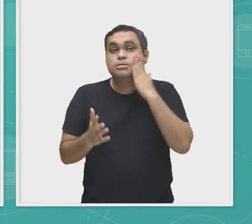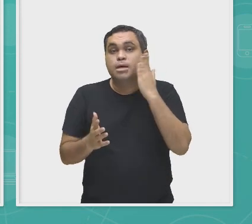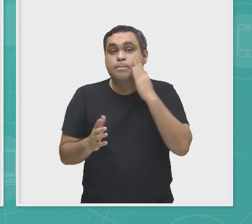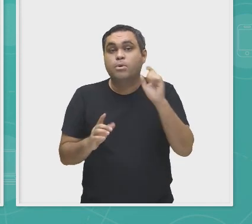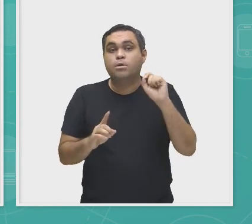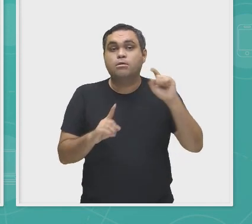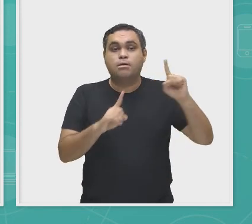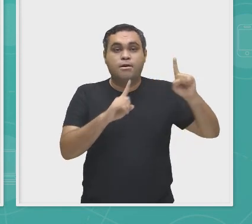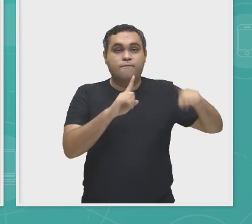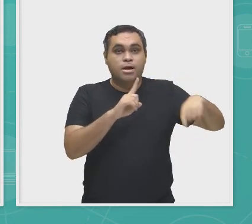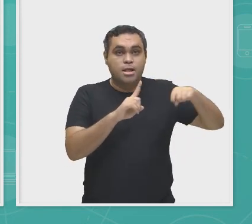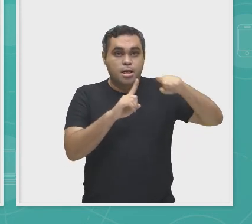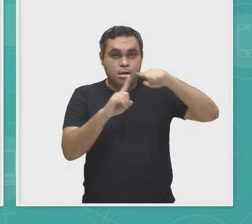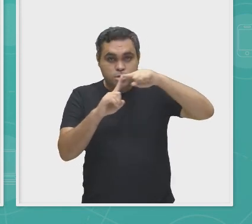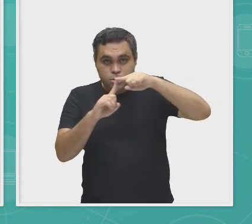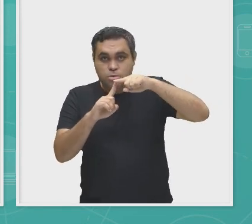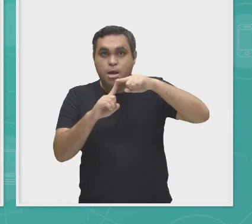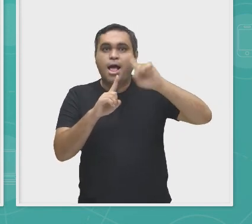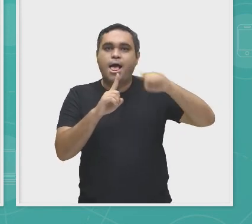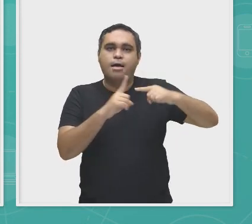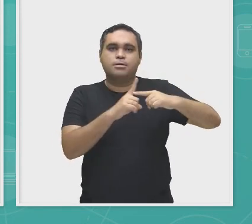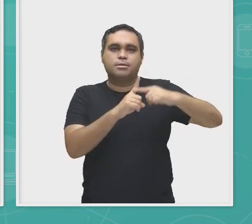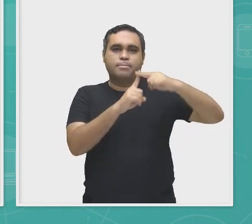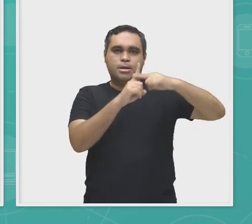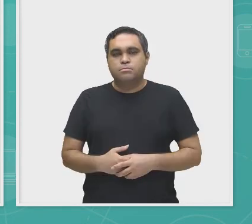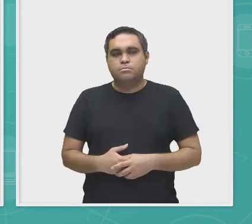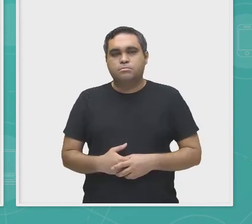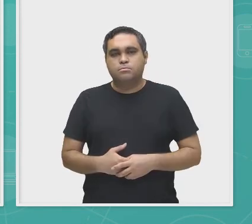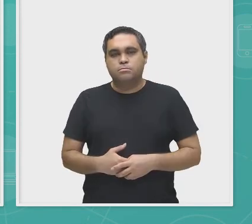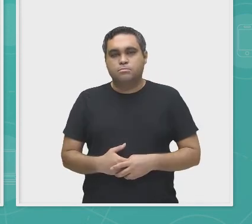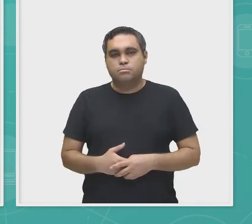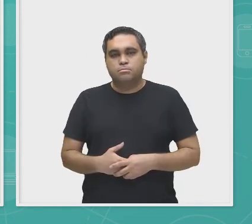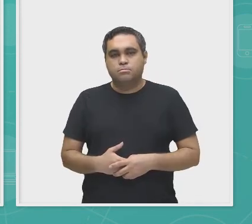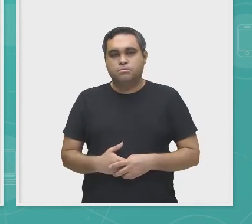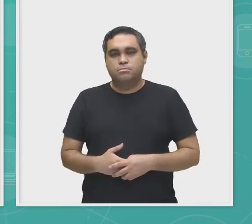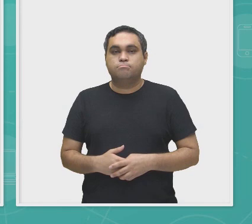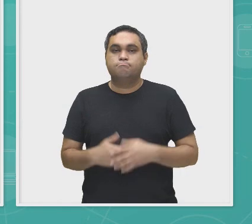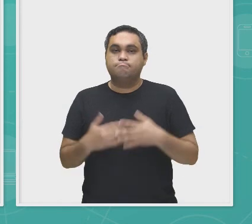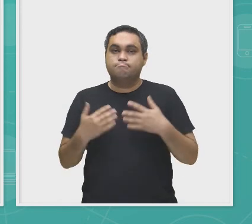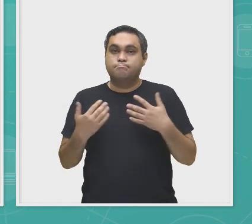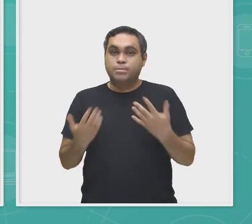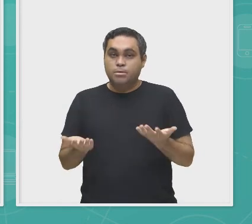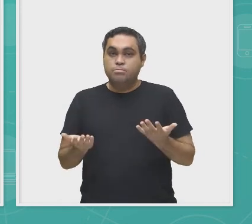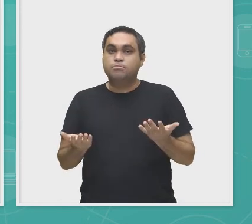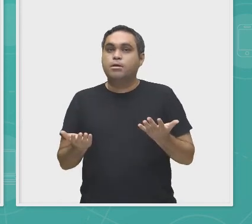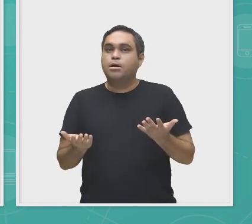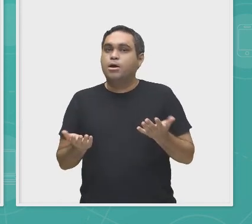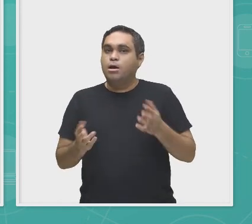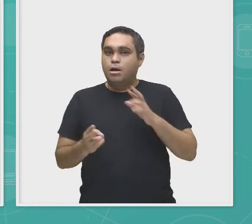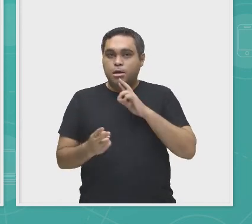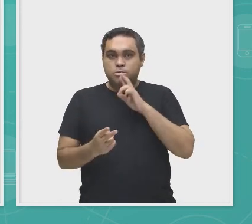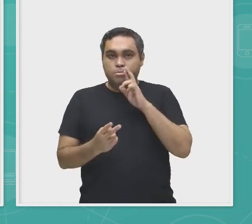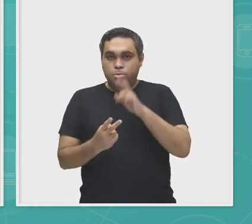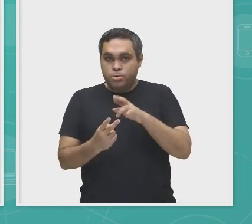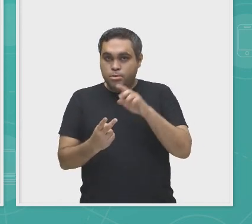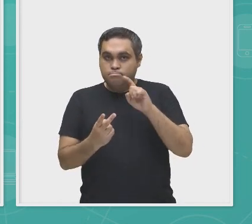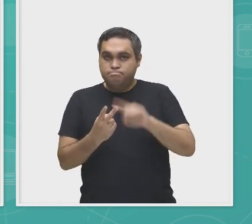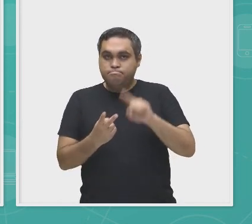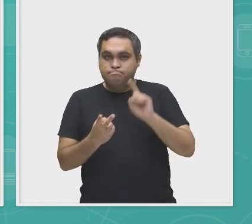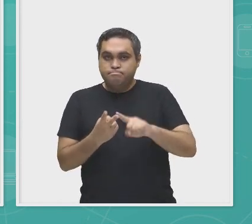saber está relacionado aqui à temperatura, correto? Muito bem, agora vamos para a correção da nossa segunda